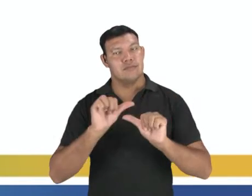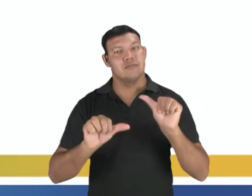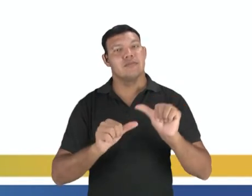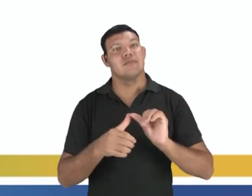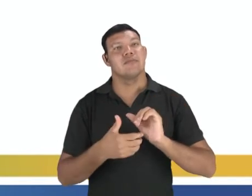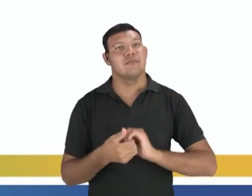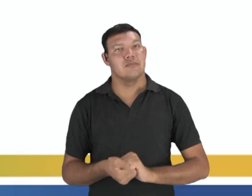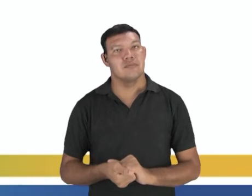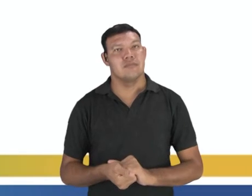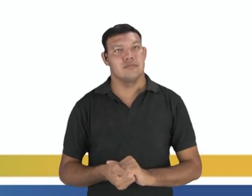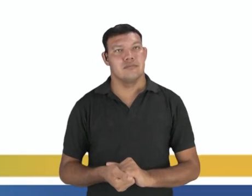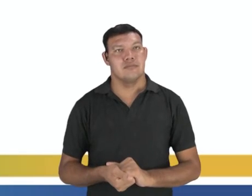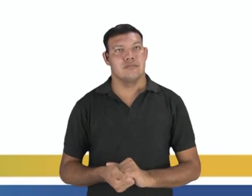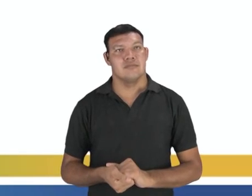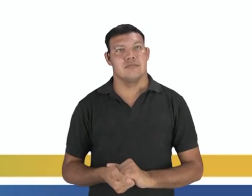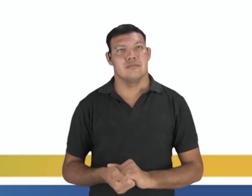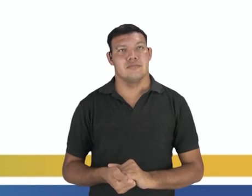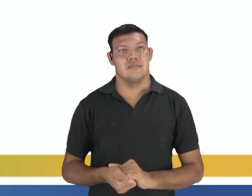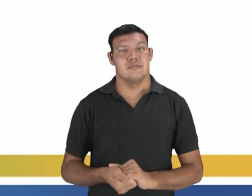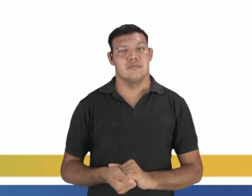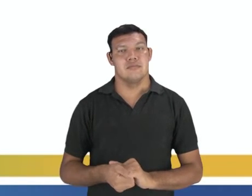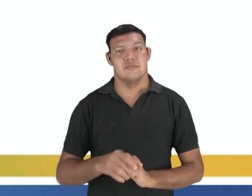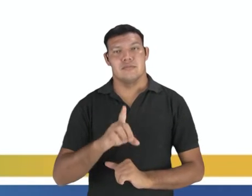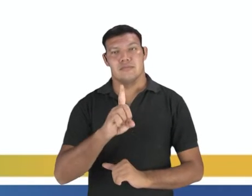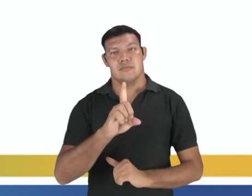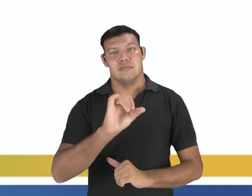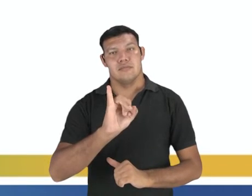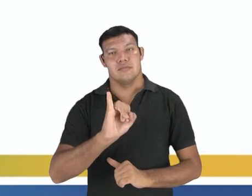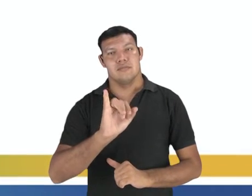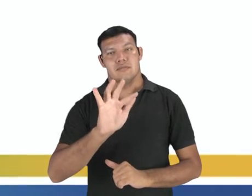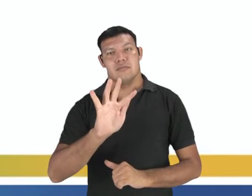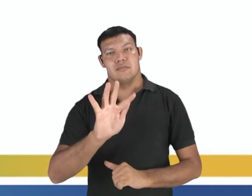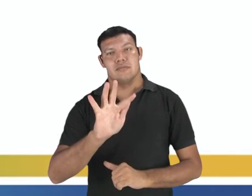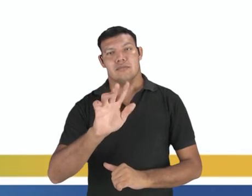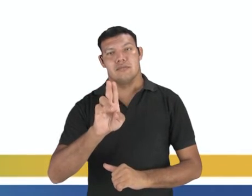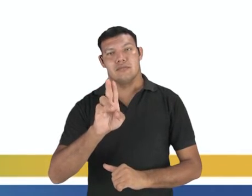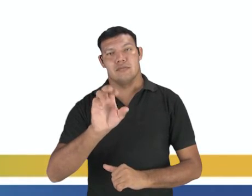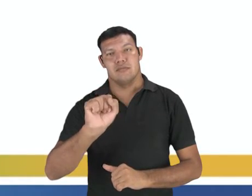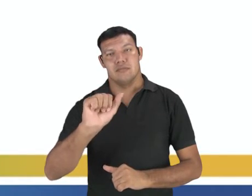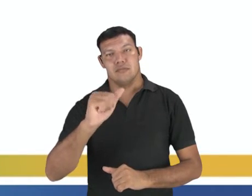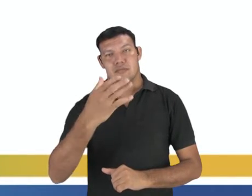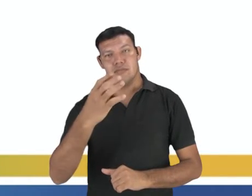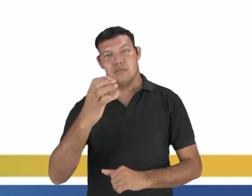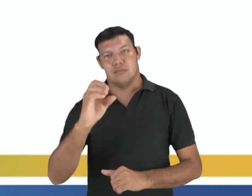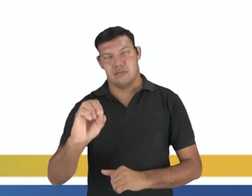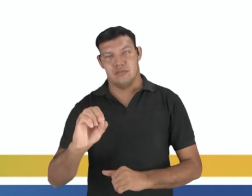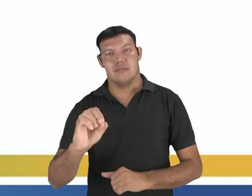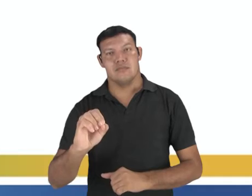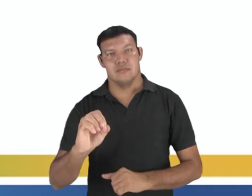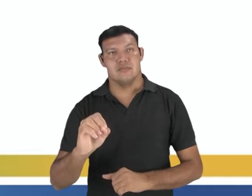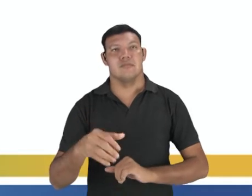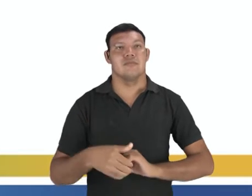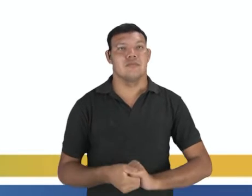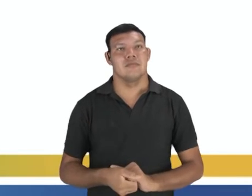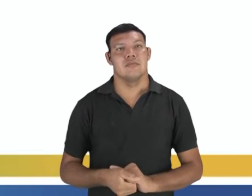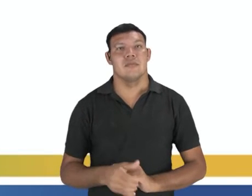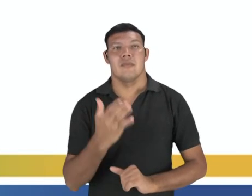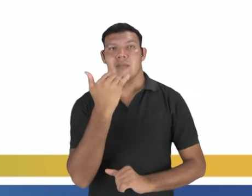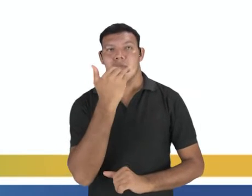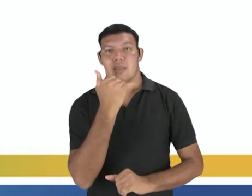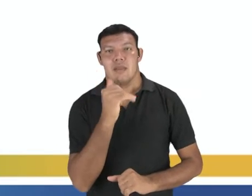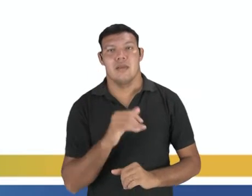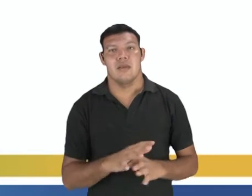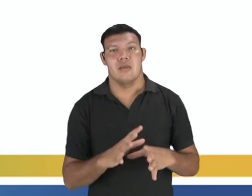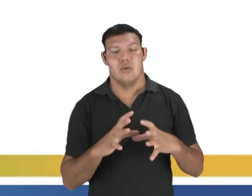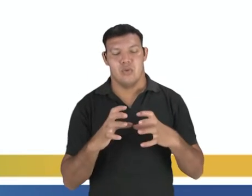por meio do que a gente chama de difusão direta, podem se alimentar por fagocitose ou podem utilizar os